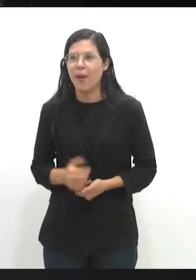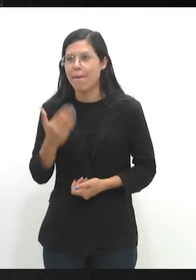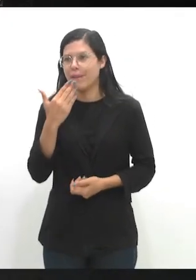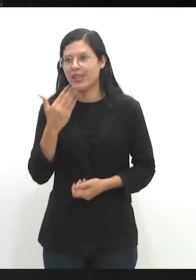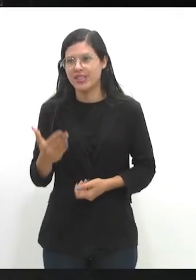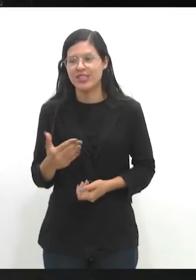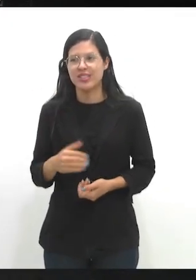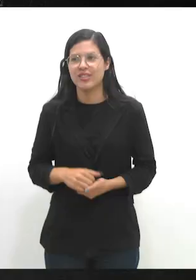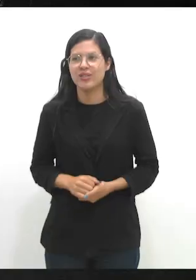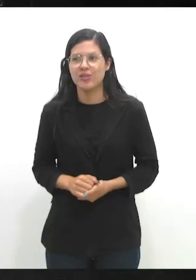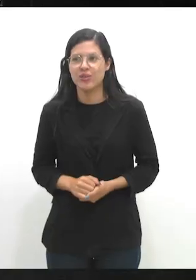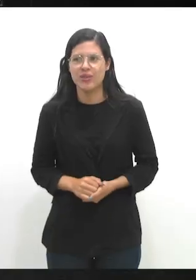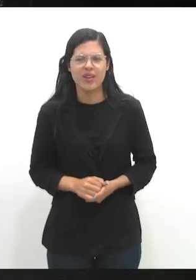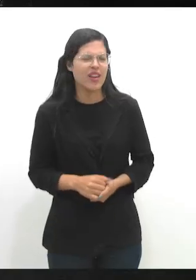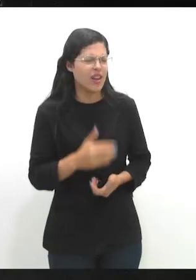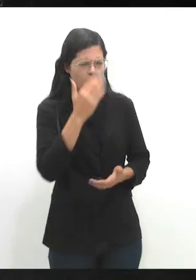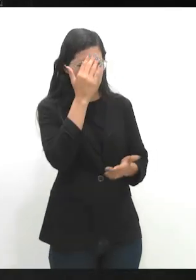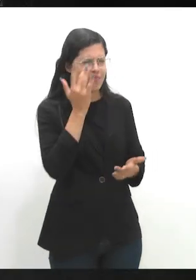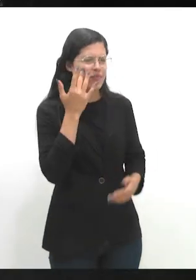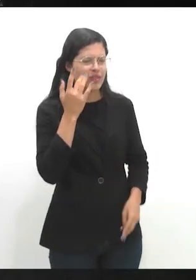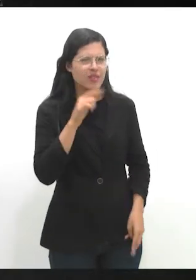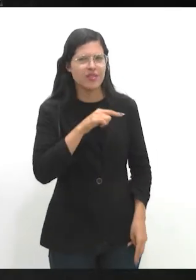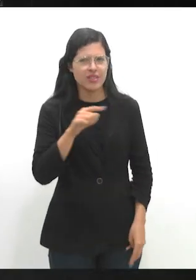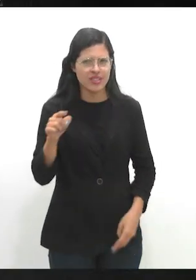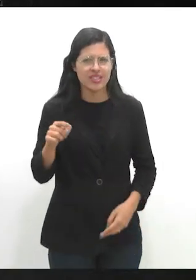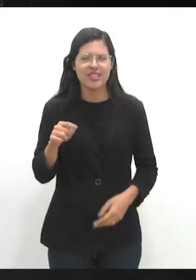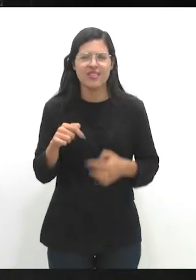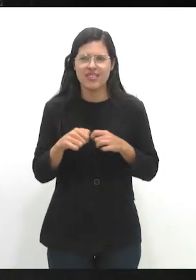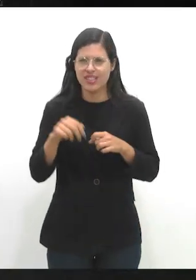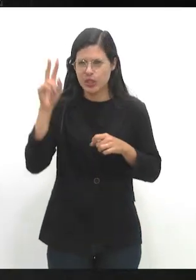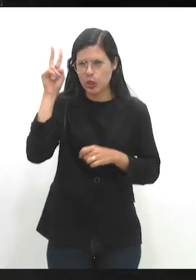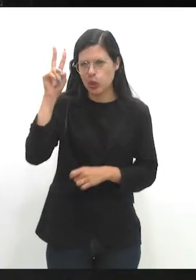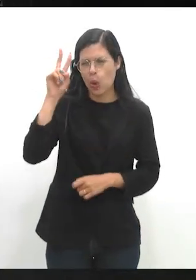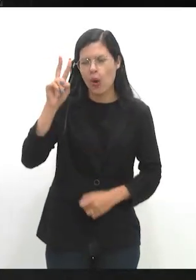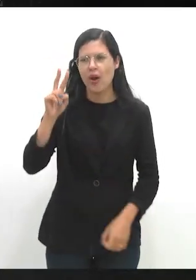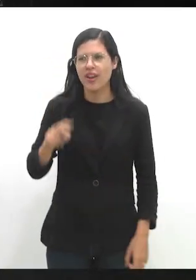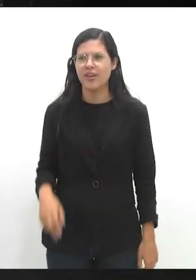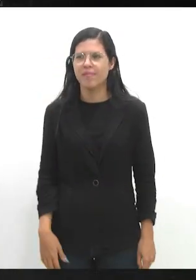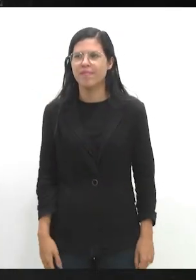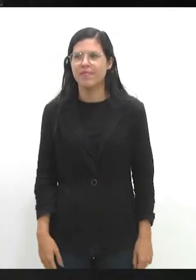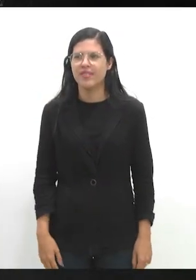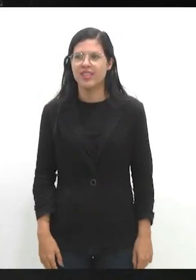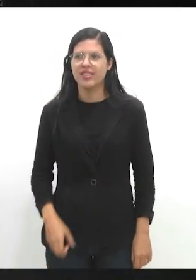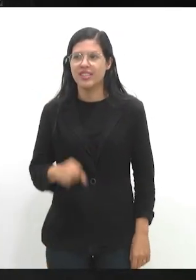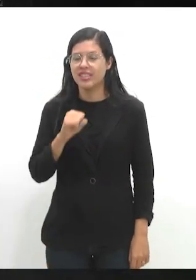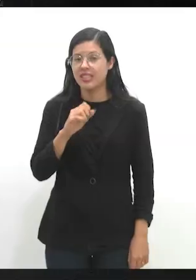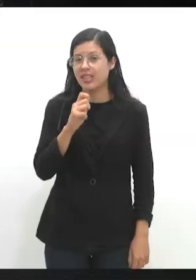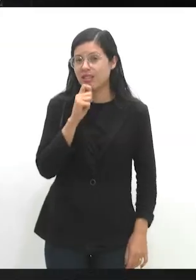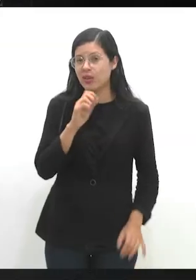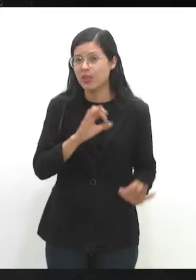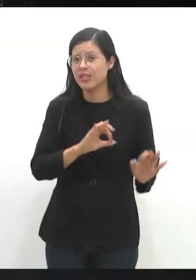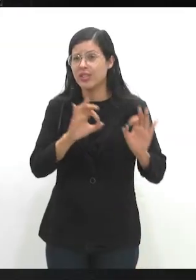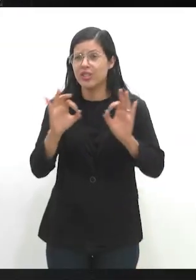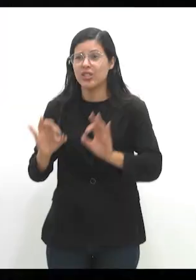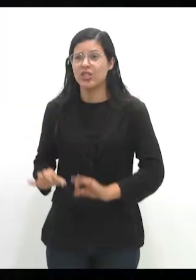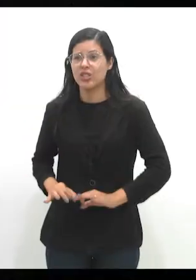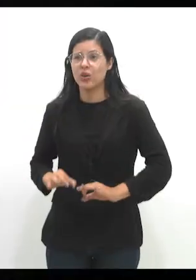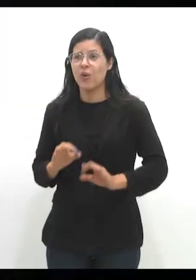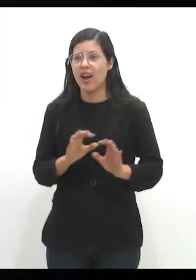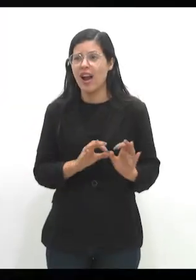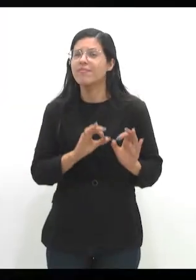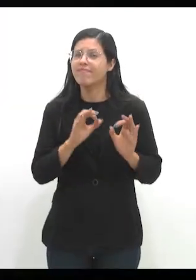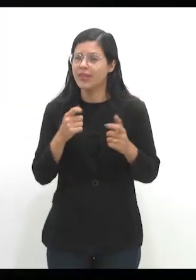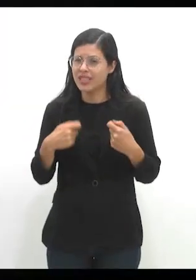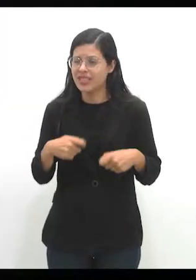coisa louca. As pessoas não, mas eu acho que vocês vão ainda fazer muita história, porque, gente, quem não assistiu é imperdível. As pessoas